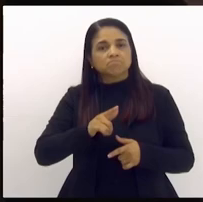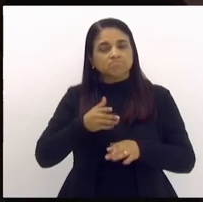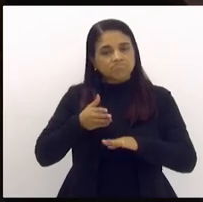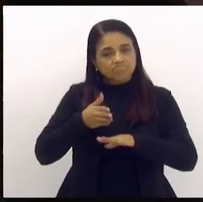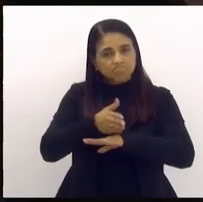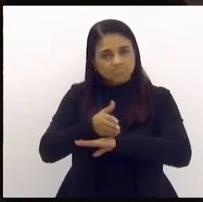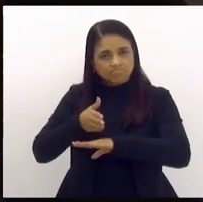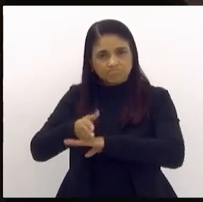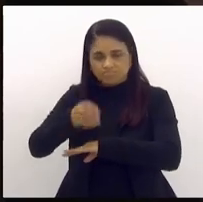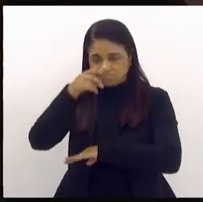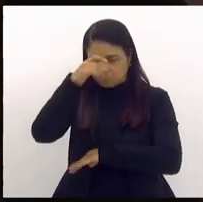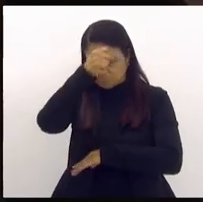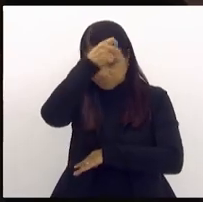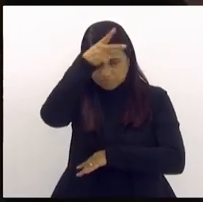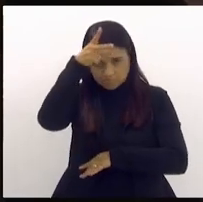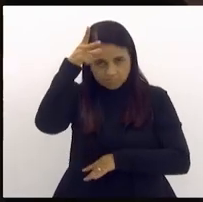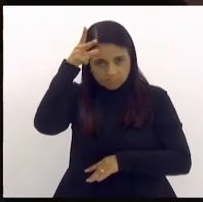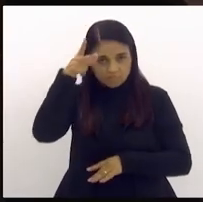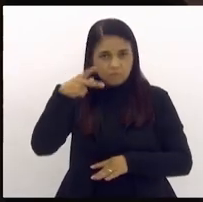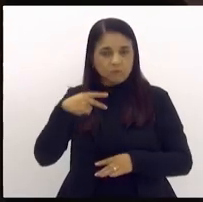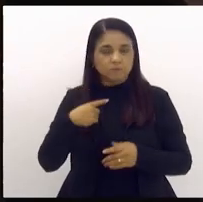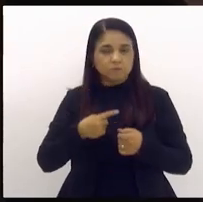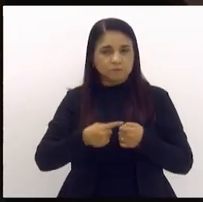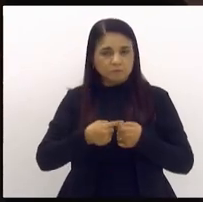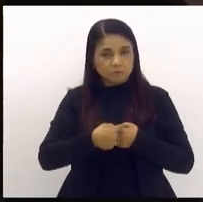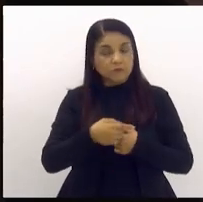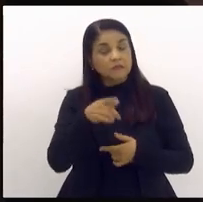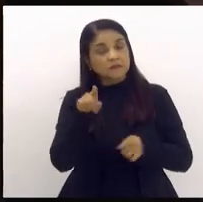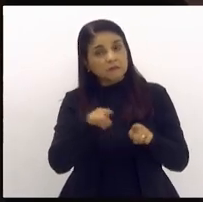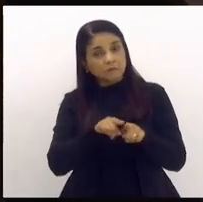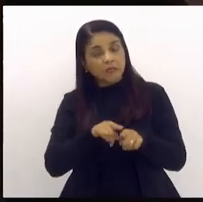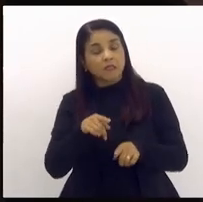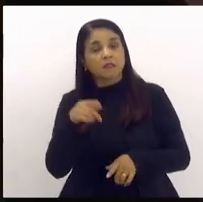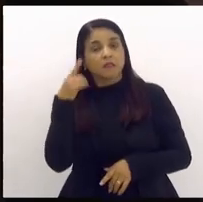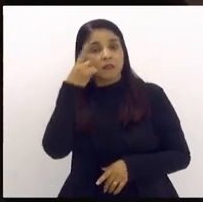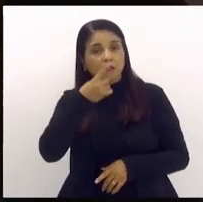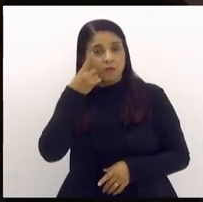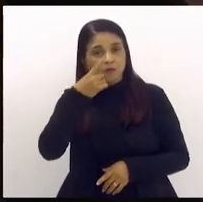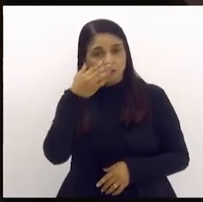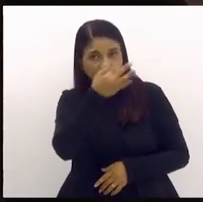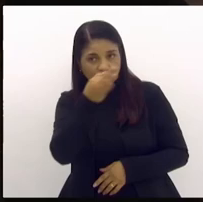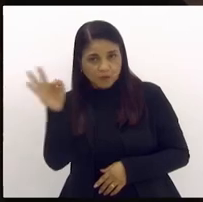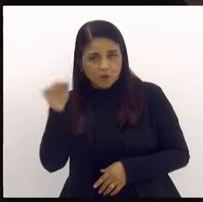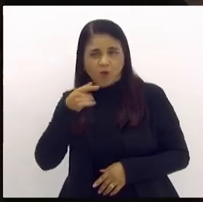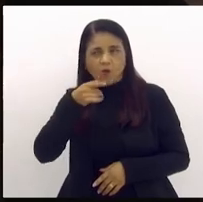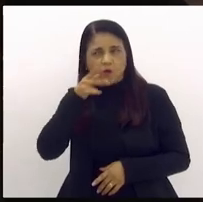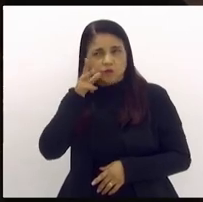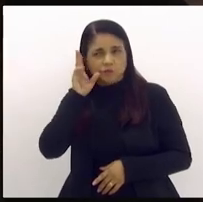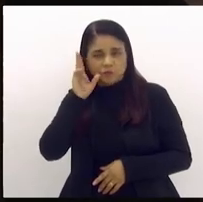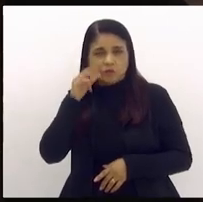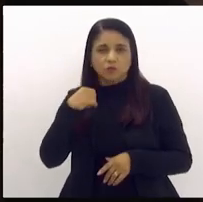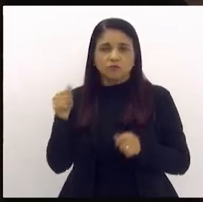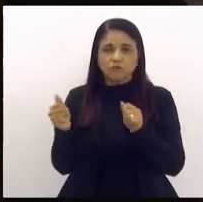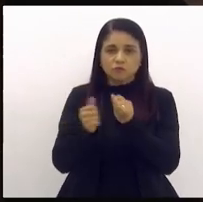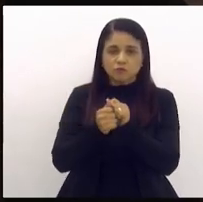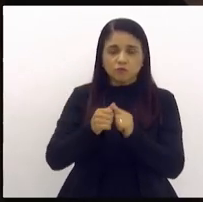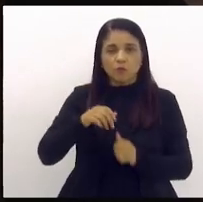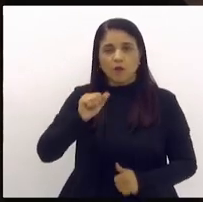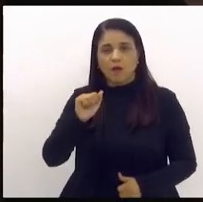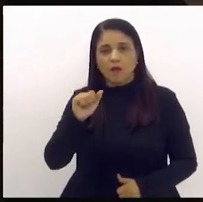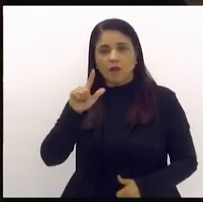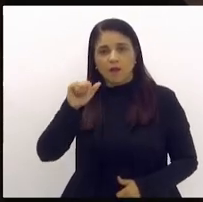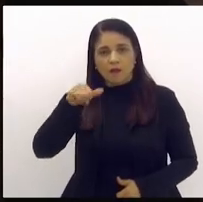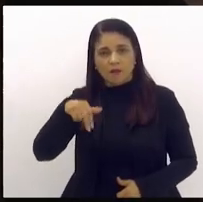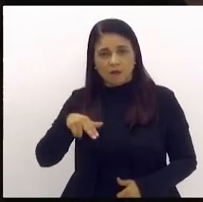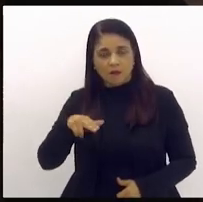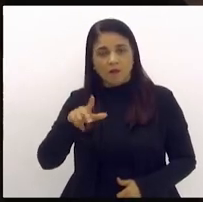competências municipais, de alguns deputados federais. Anteontem eu estive com o deputado Alan Lopes em